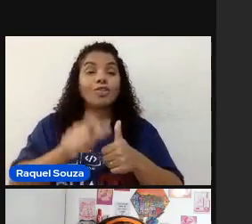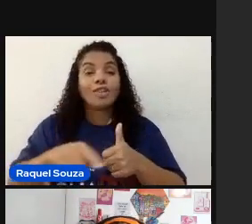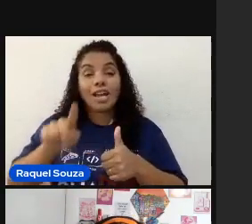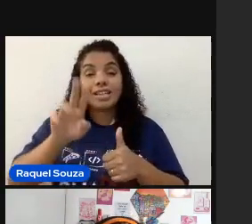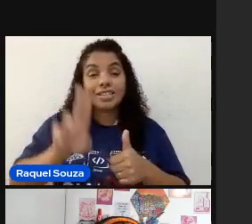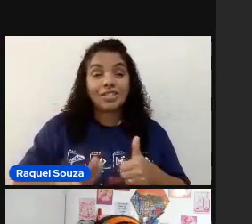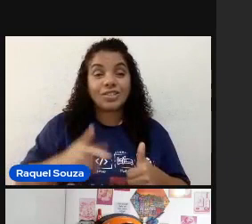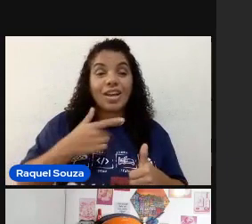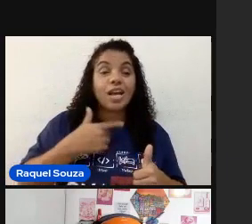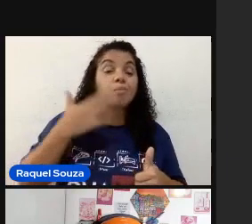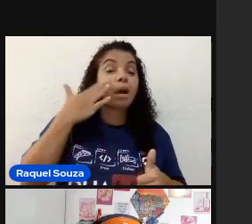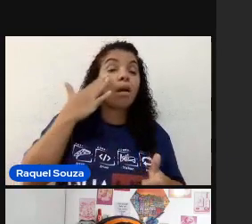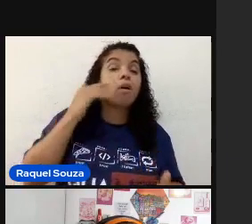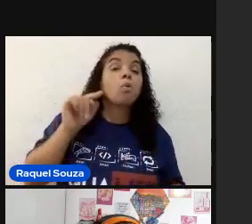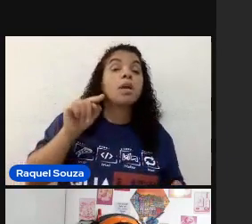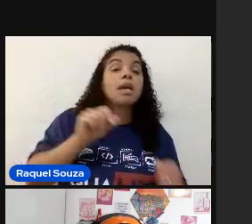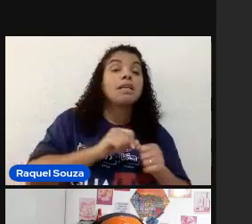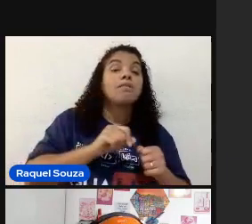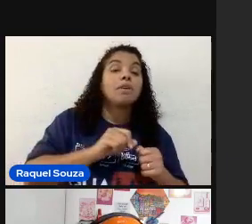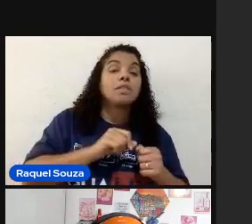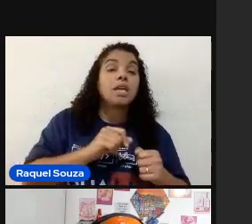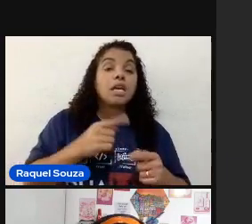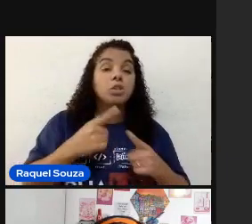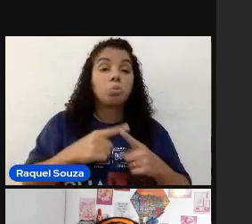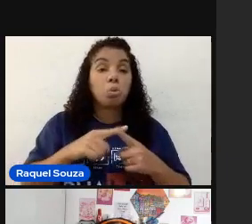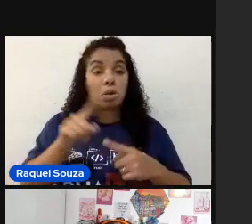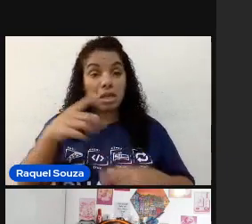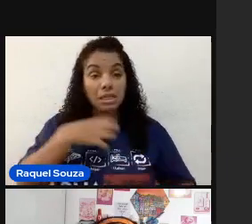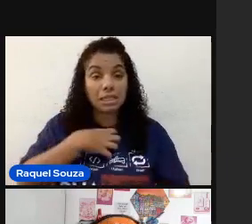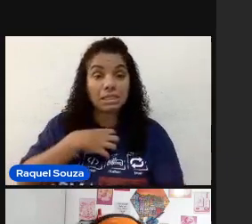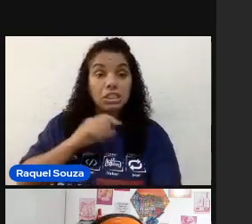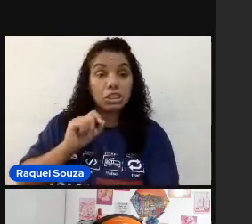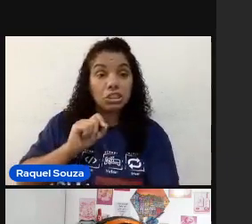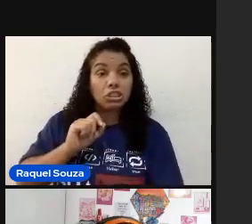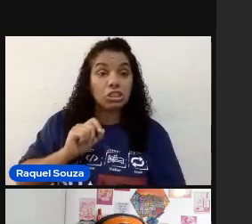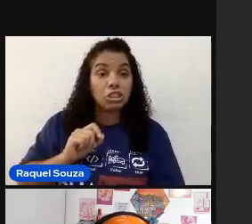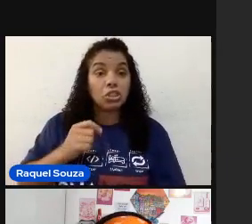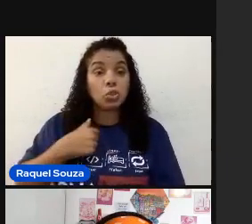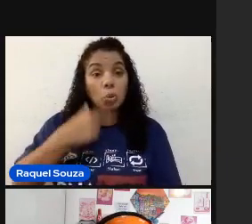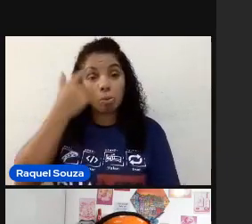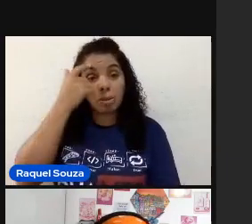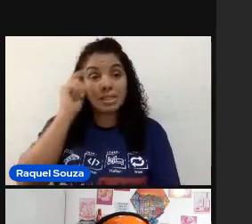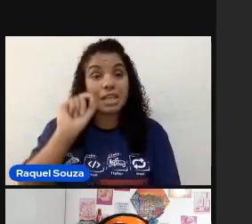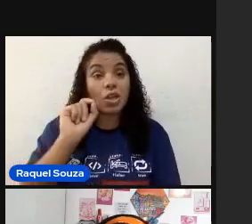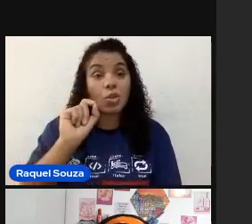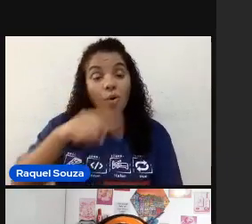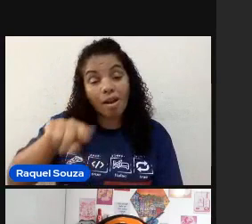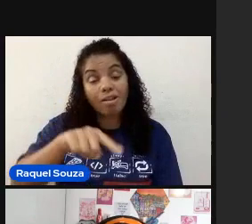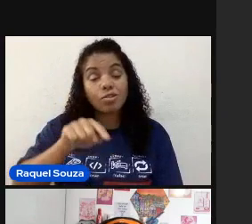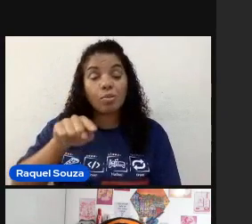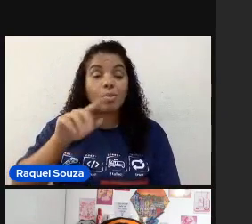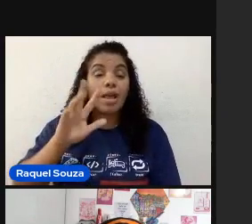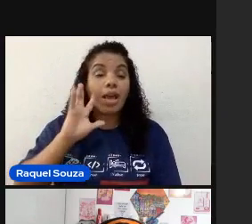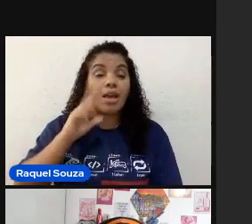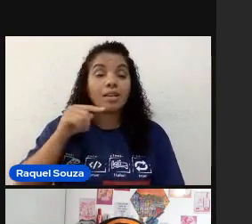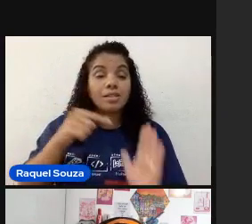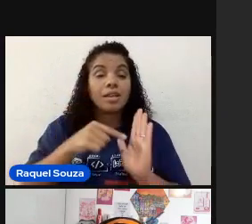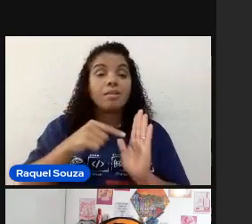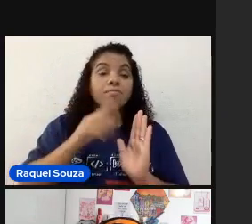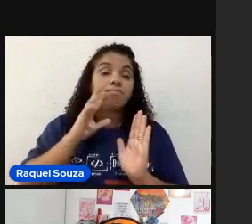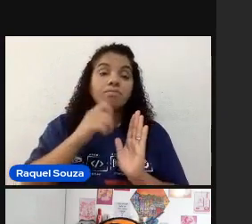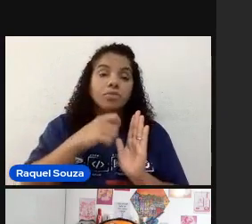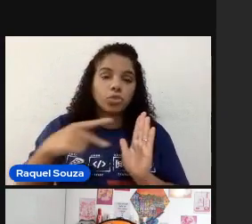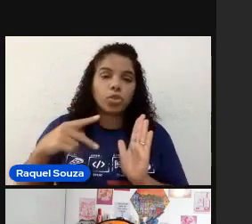entender o que ele está fazendo, o que ele está sentindo, o que ele está pensando sobre essa solução. A